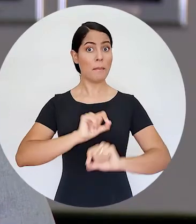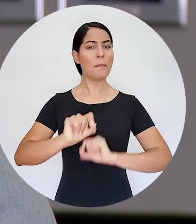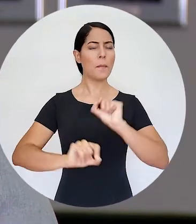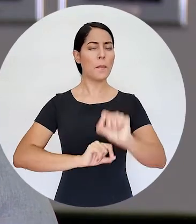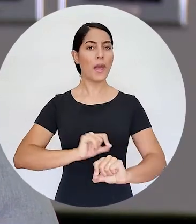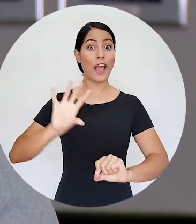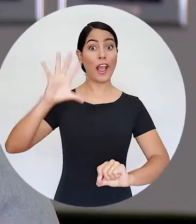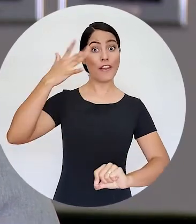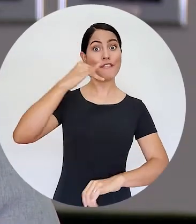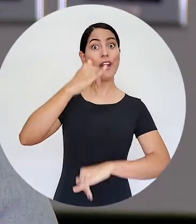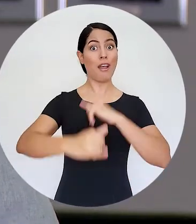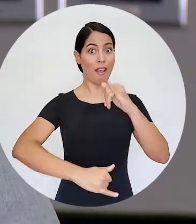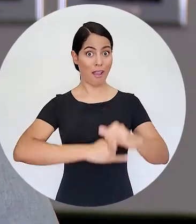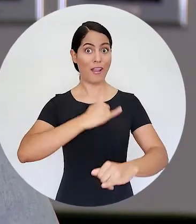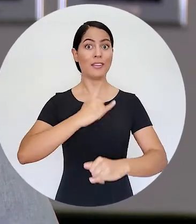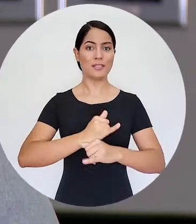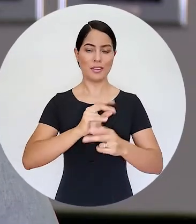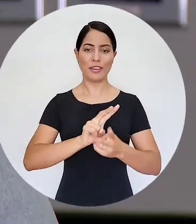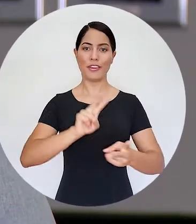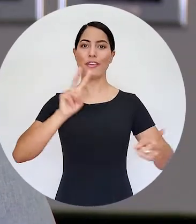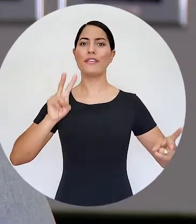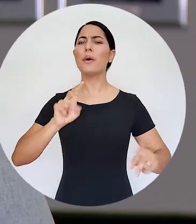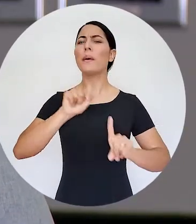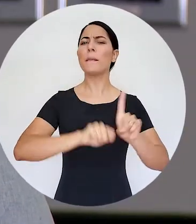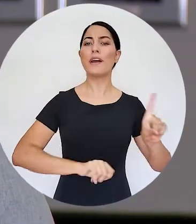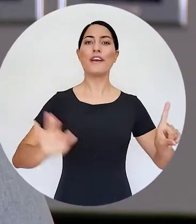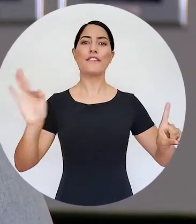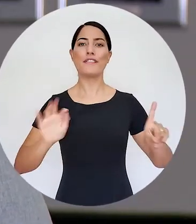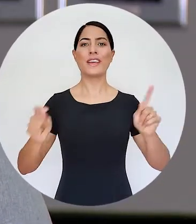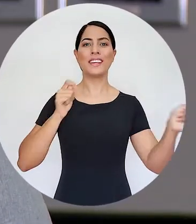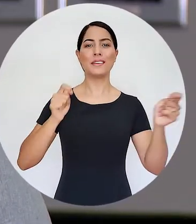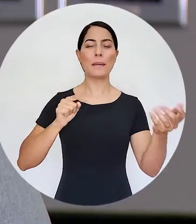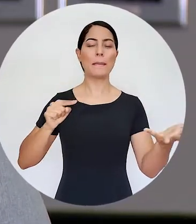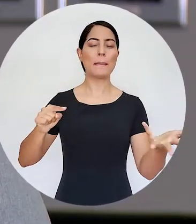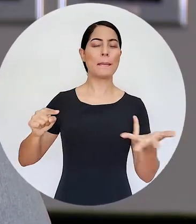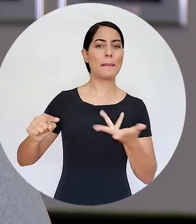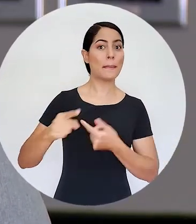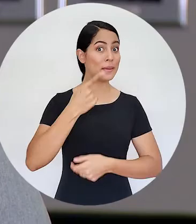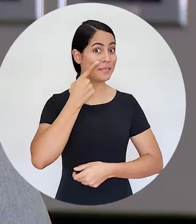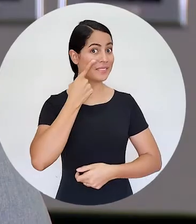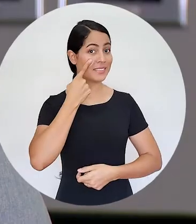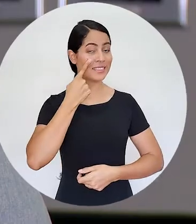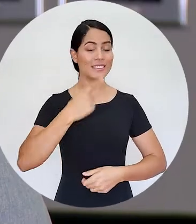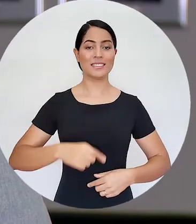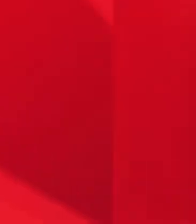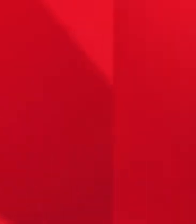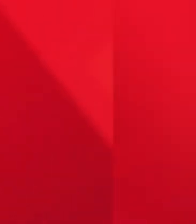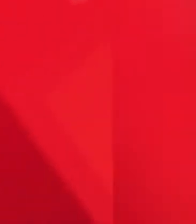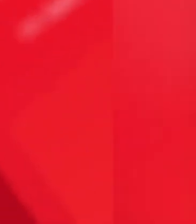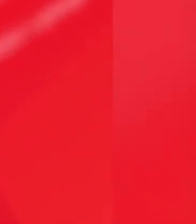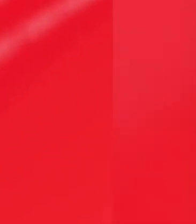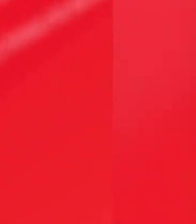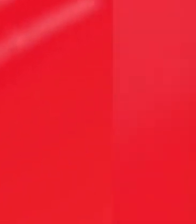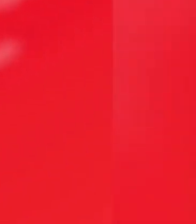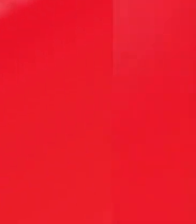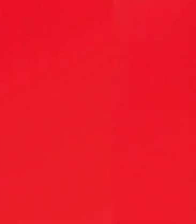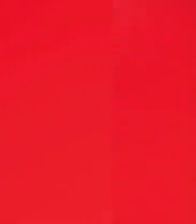fevereiro entrevistas especiais e muito mais tudo isso você confere agora